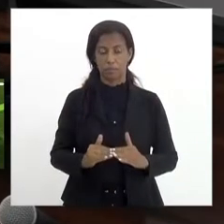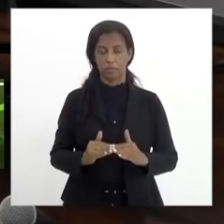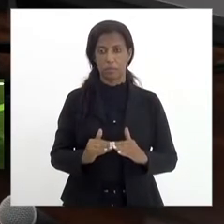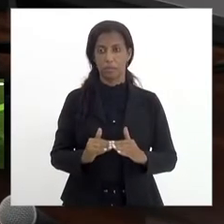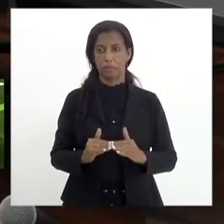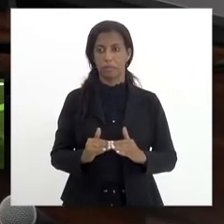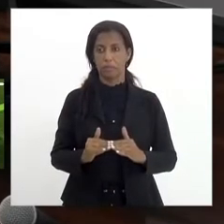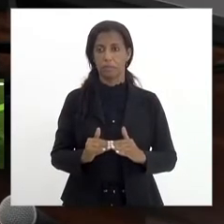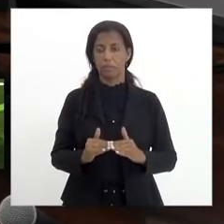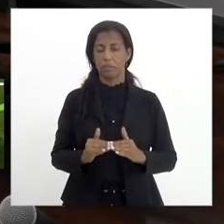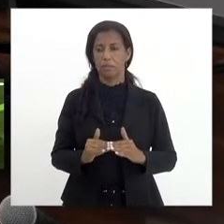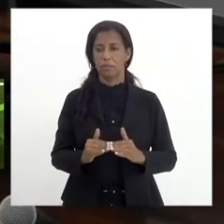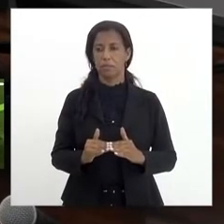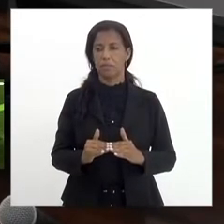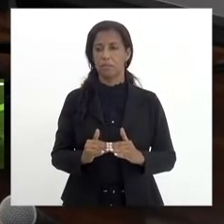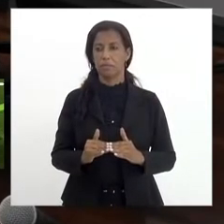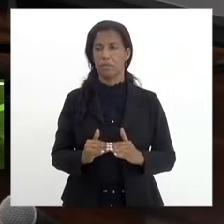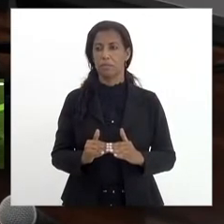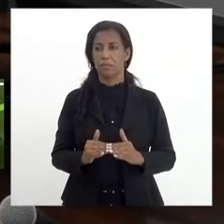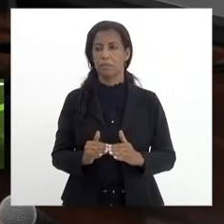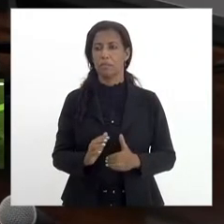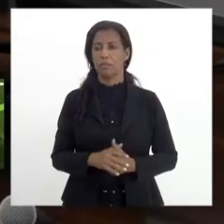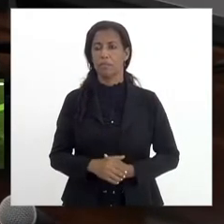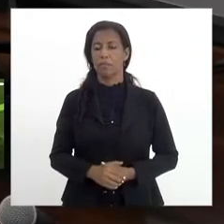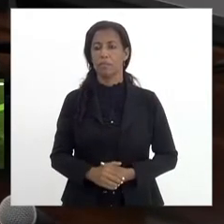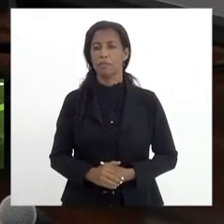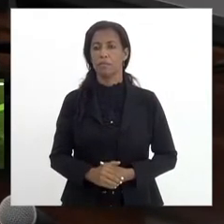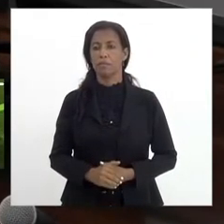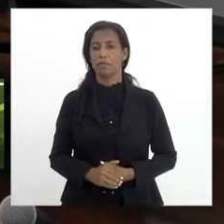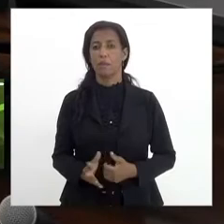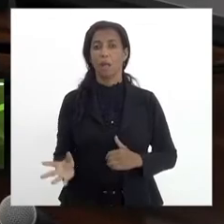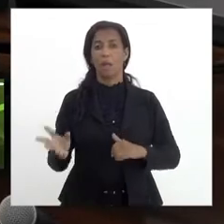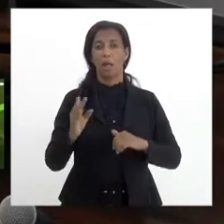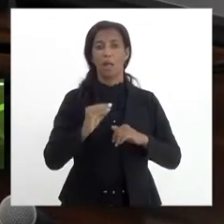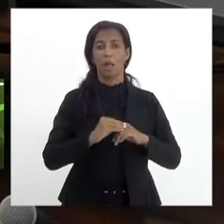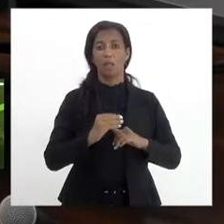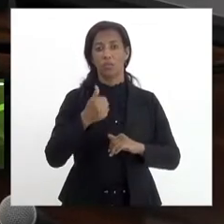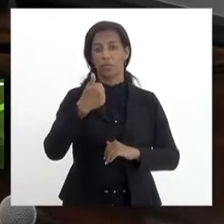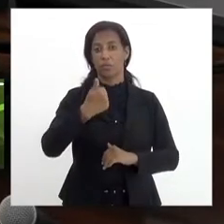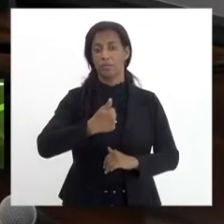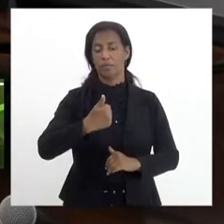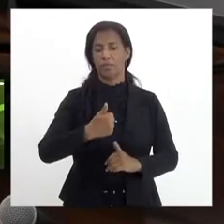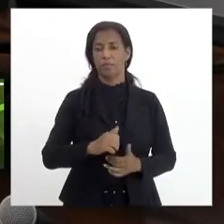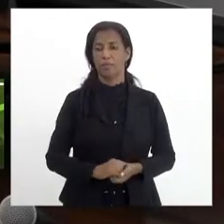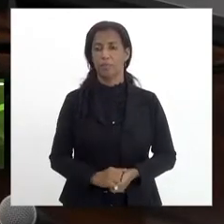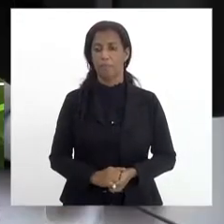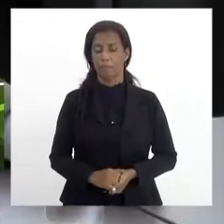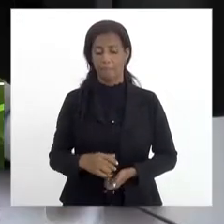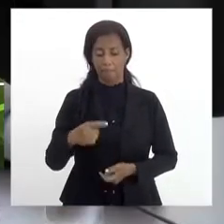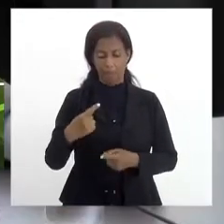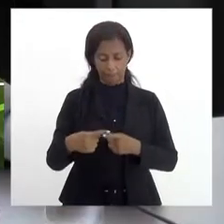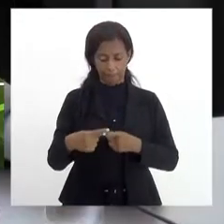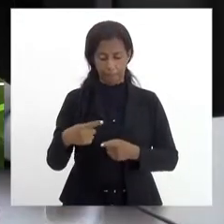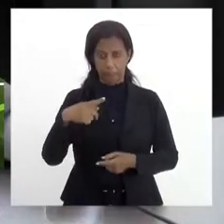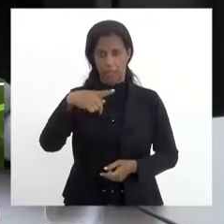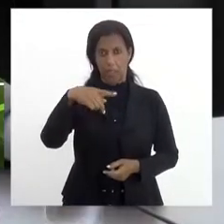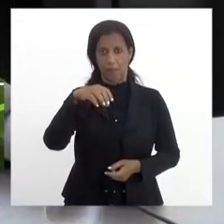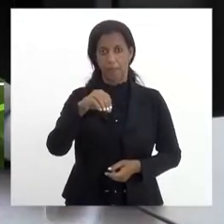votação. Olha só. É na emenda aditiva 1. Isso, a emenda aditiva 1, exato. Porque o posto 24 horas